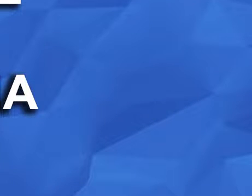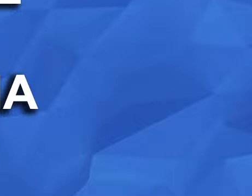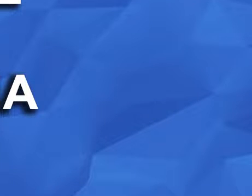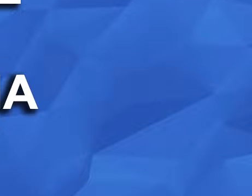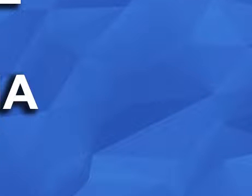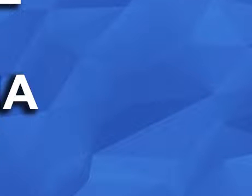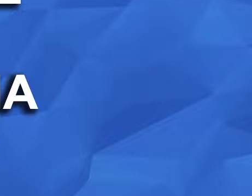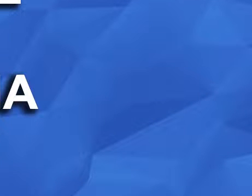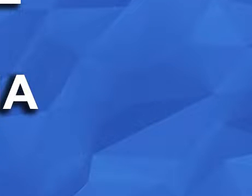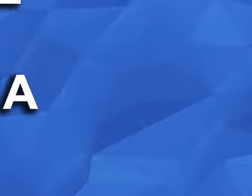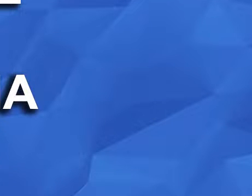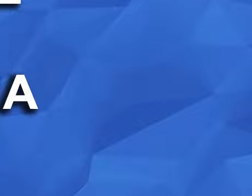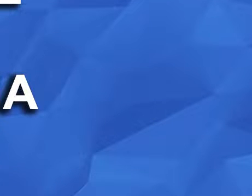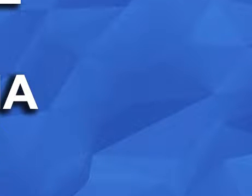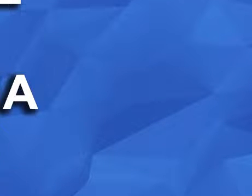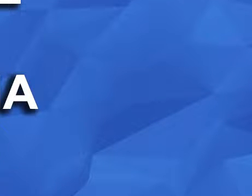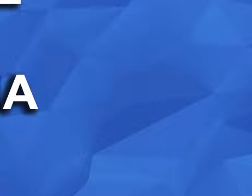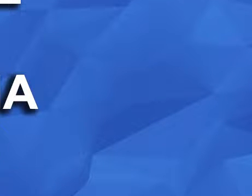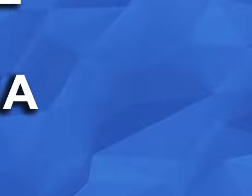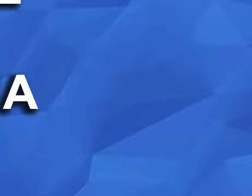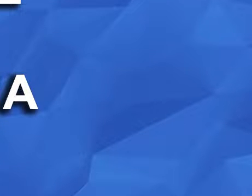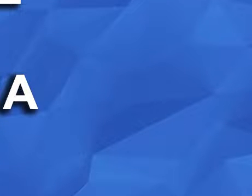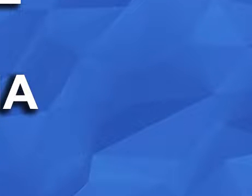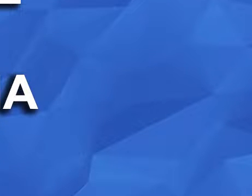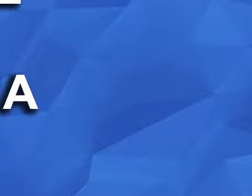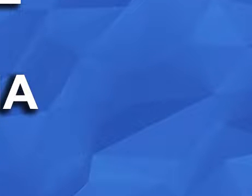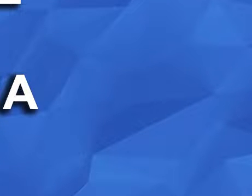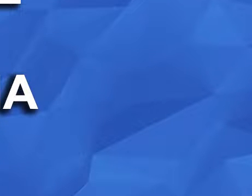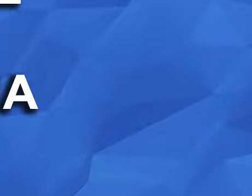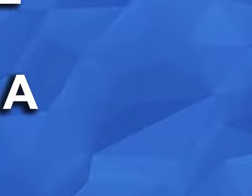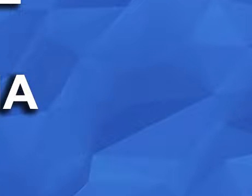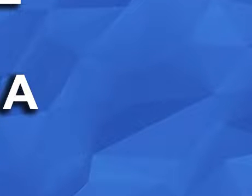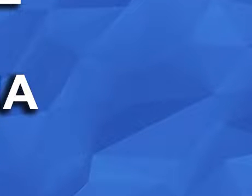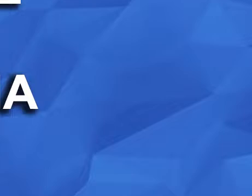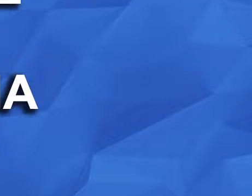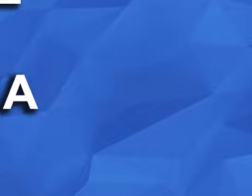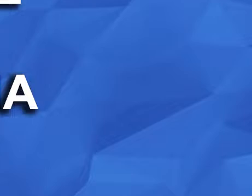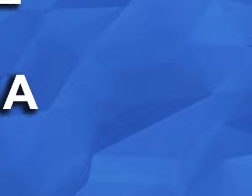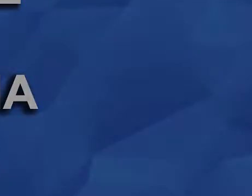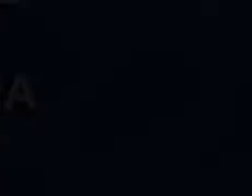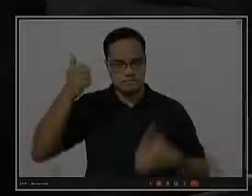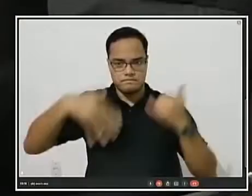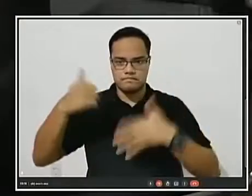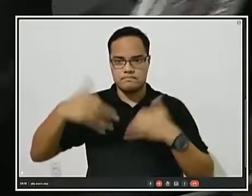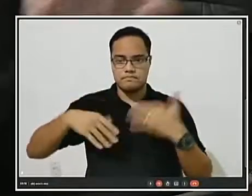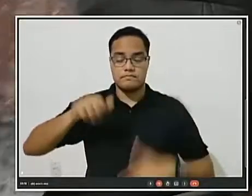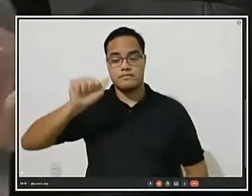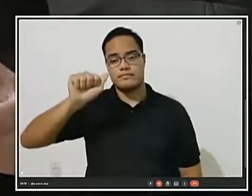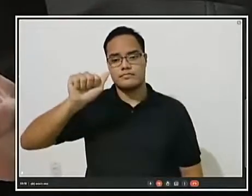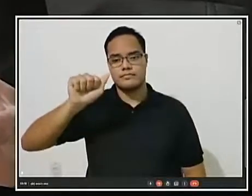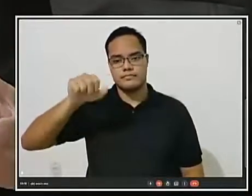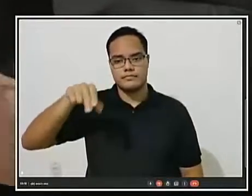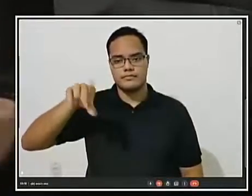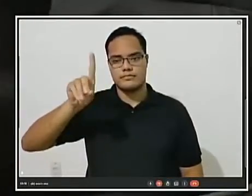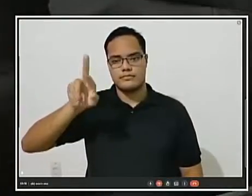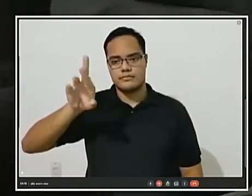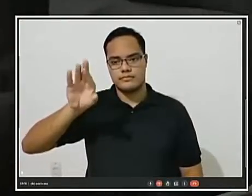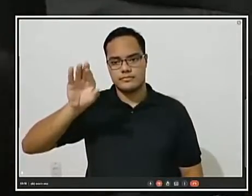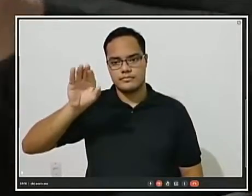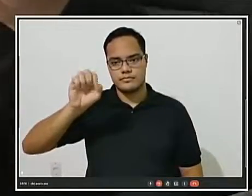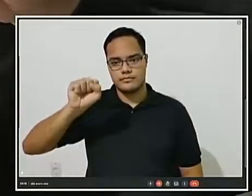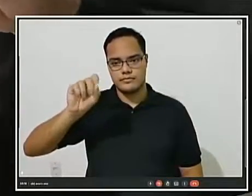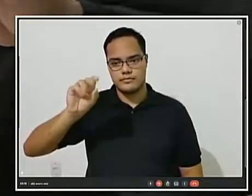E aí E aí Oi boa noite presidente'